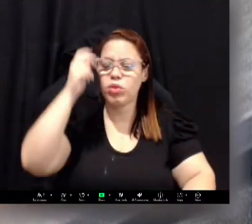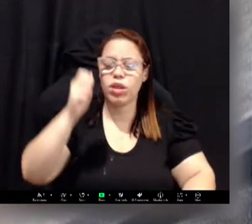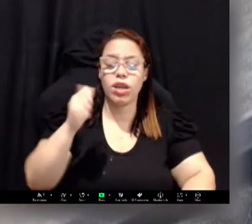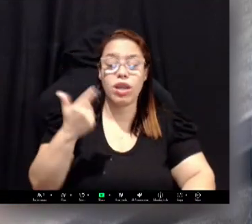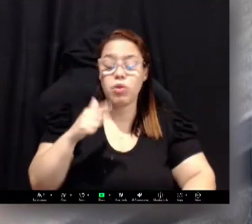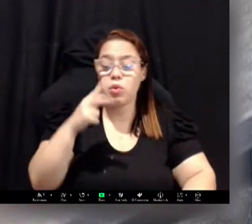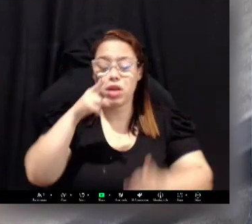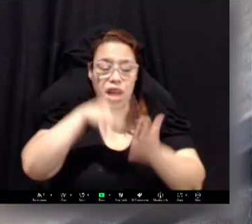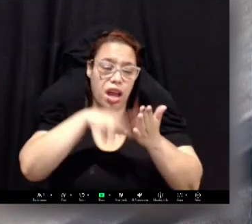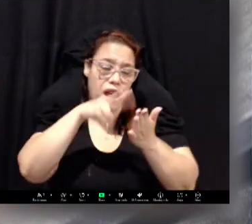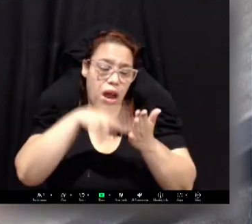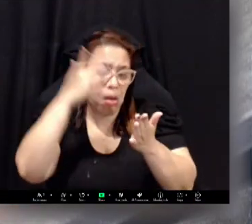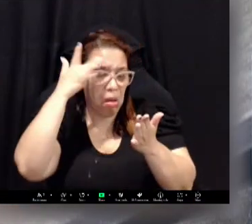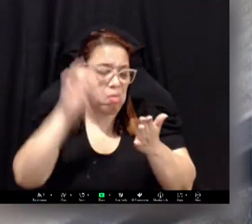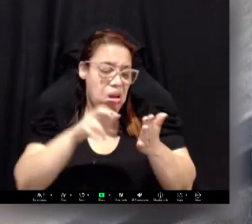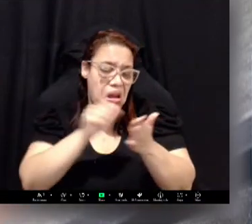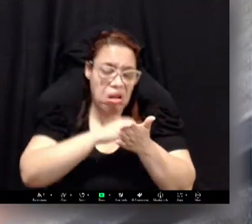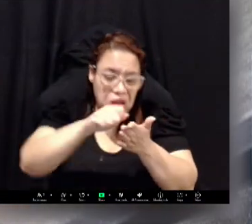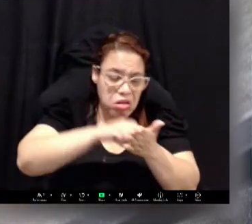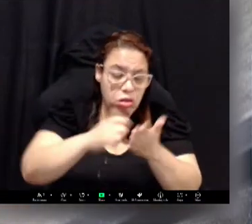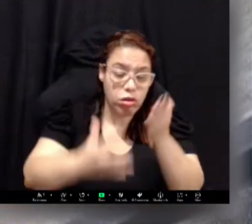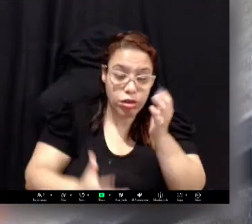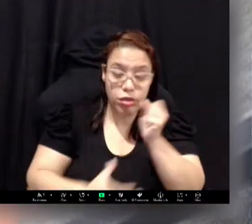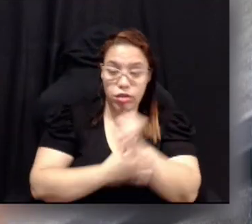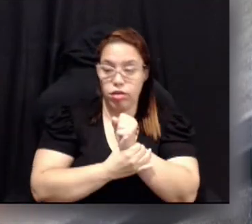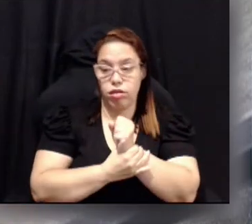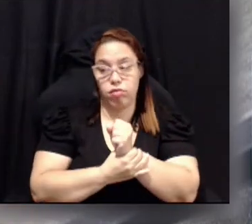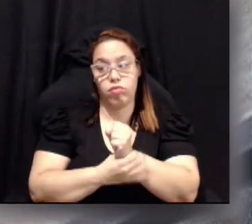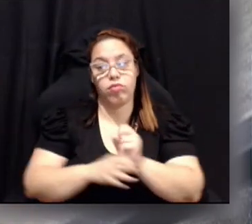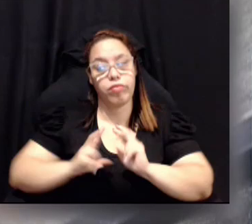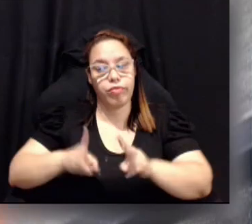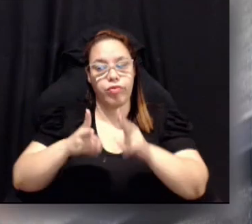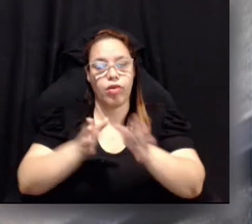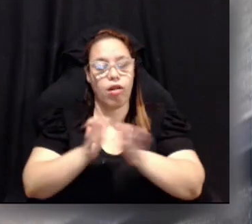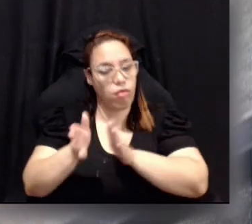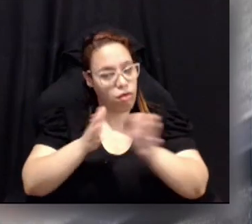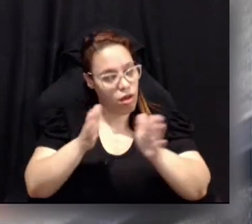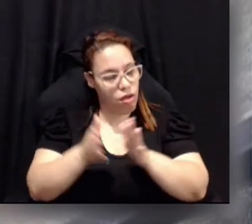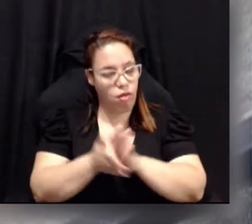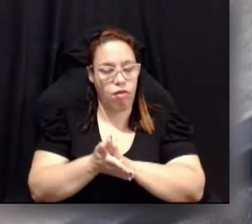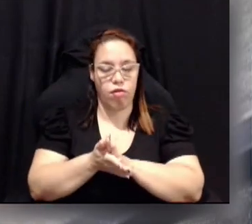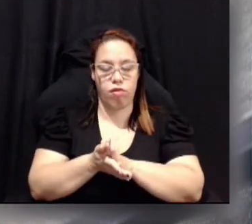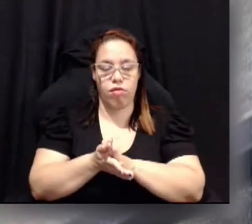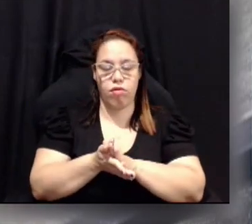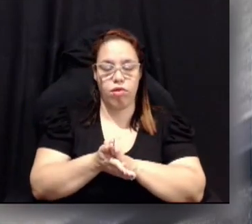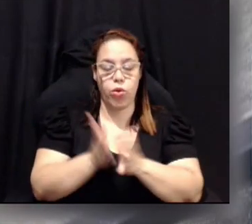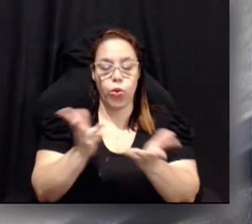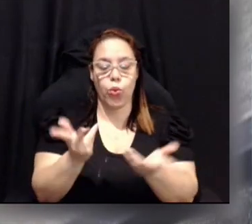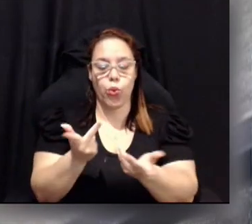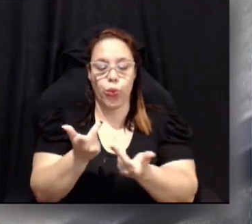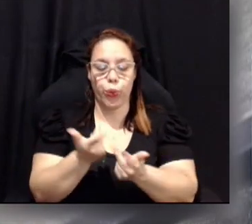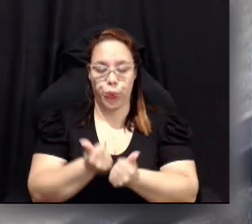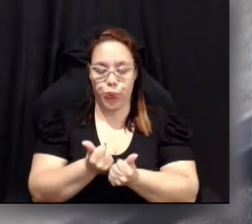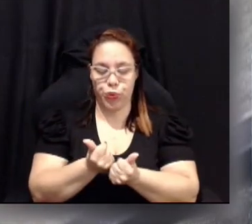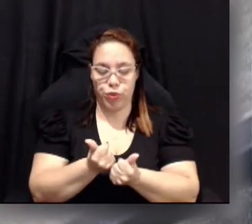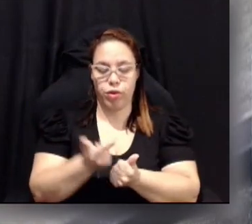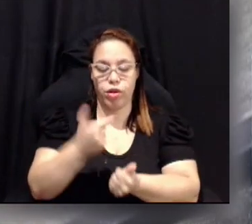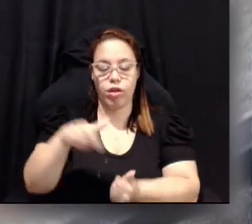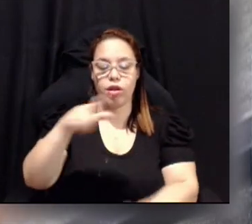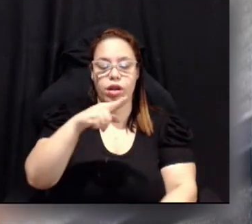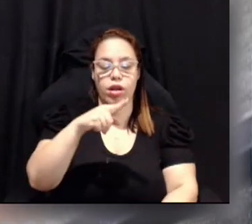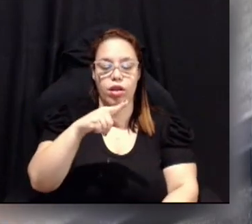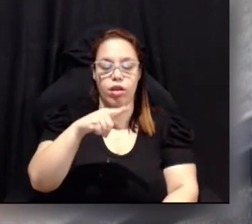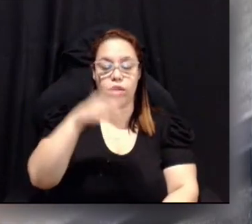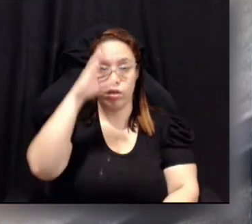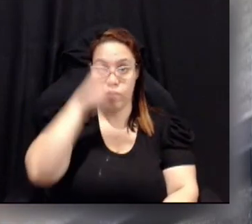gente poder garantir permanência, acesso, condições, qualidade, universalização, a gente precisa